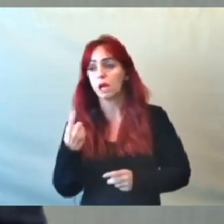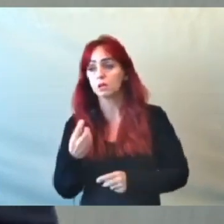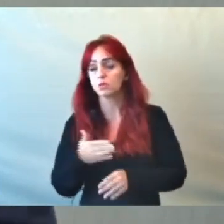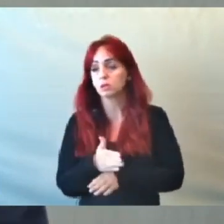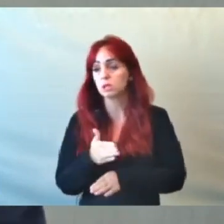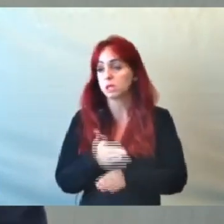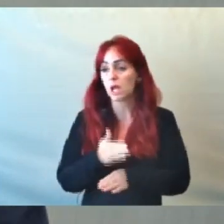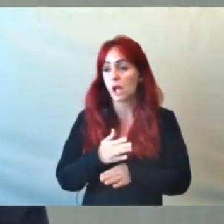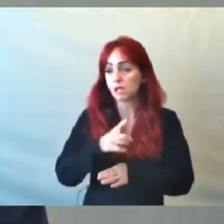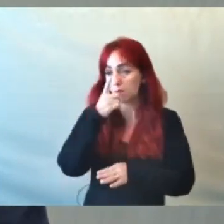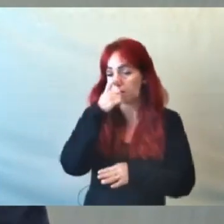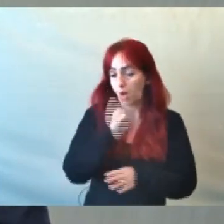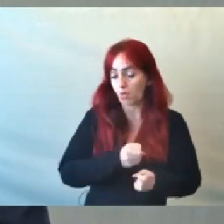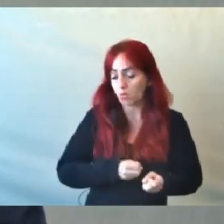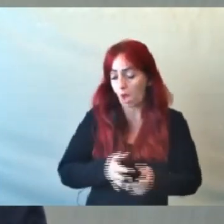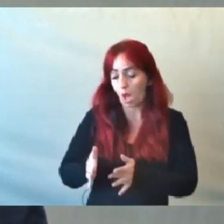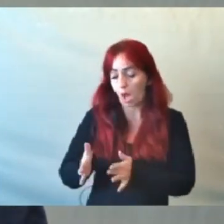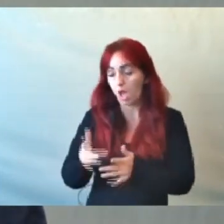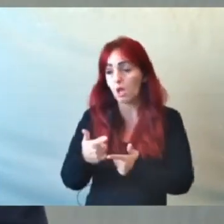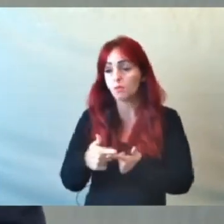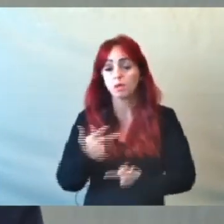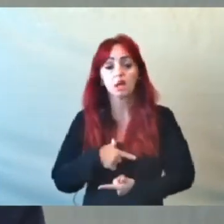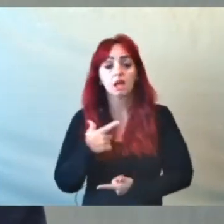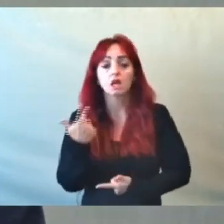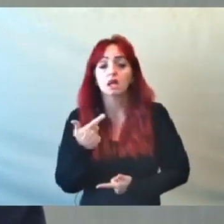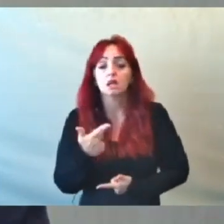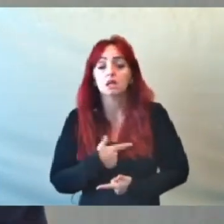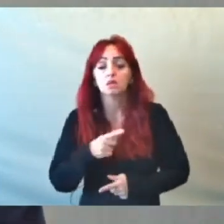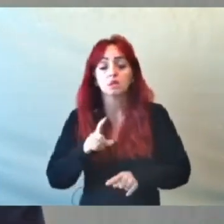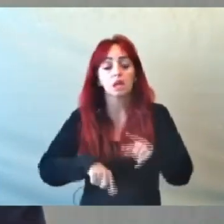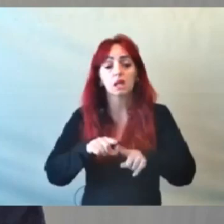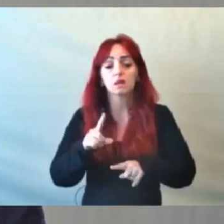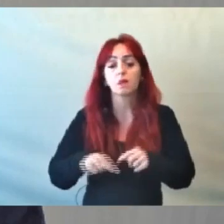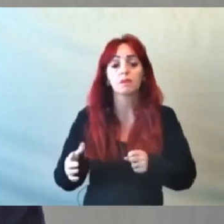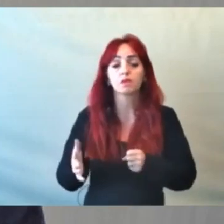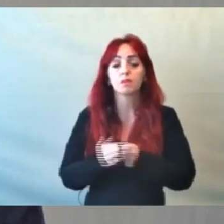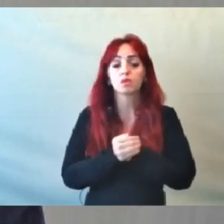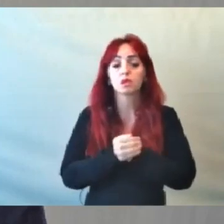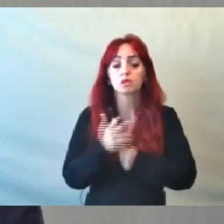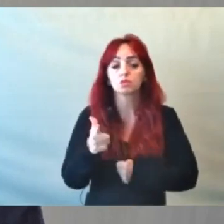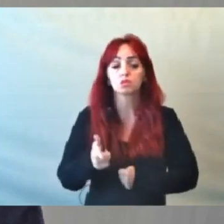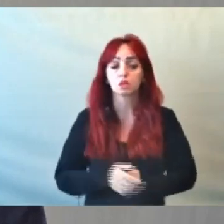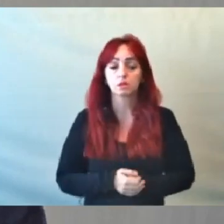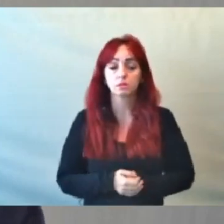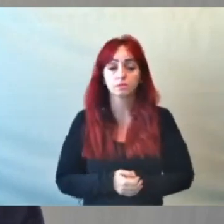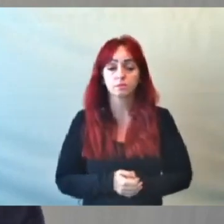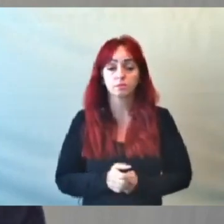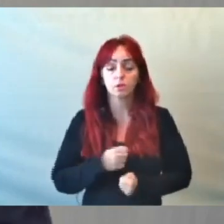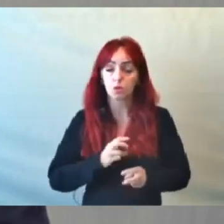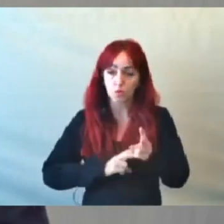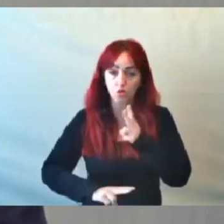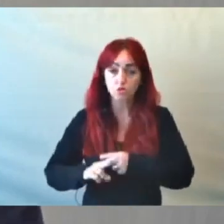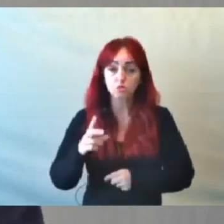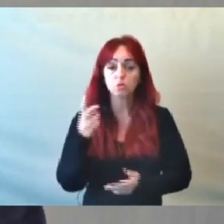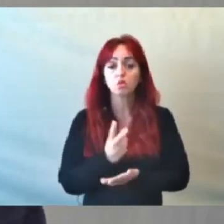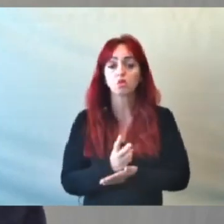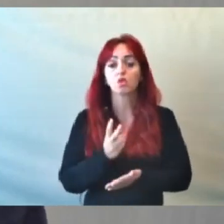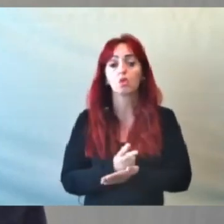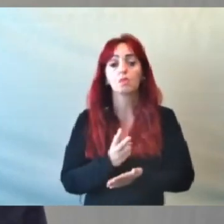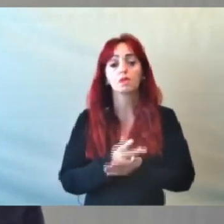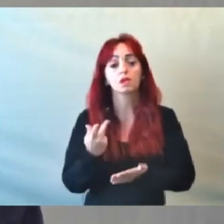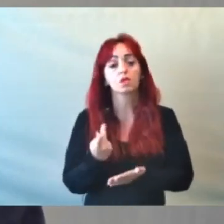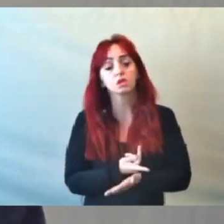não tem nenhum dispositivo de equipamento de proteção? Não tem. A gente continua com o mesmo cenário de 2015, o mesmo cenário